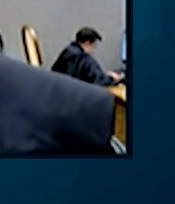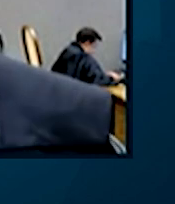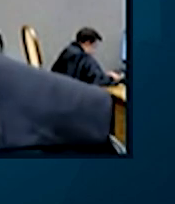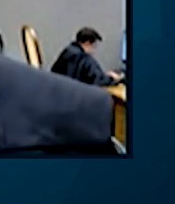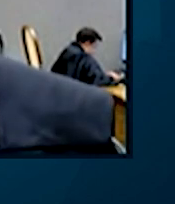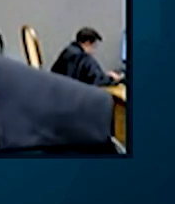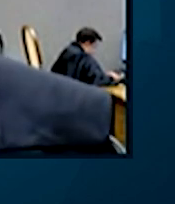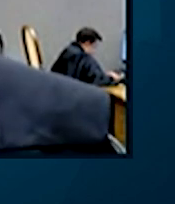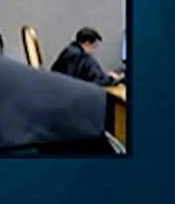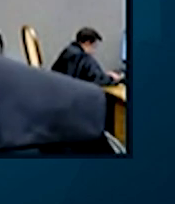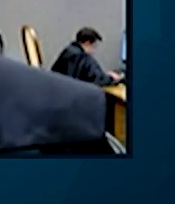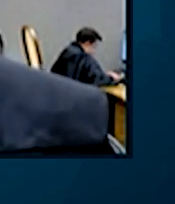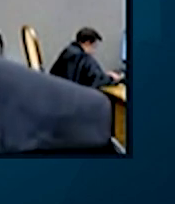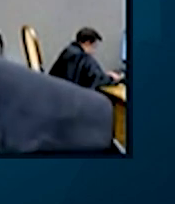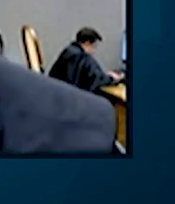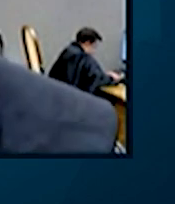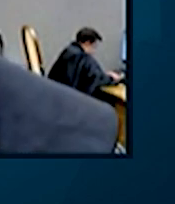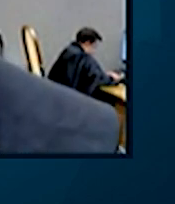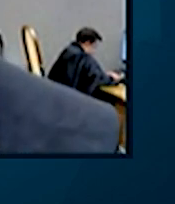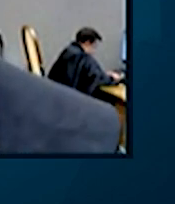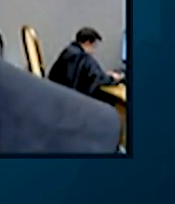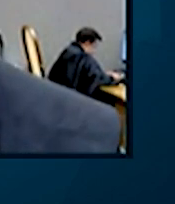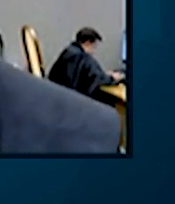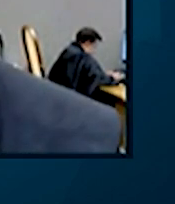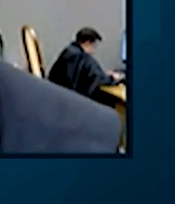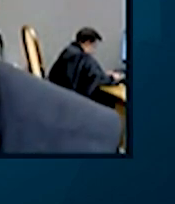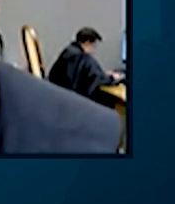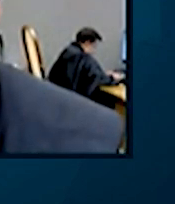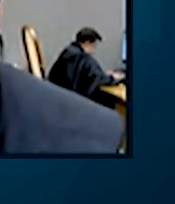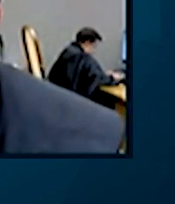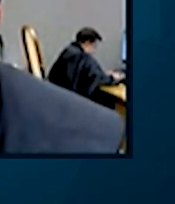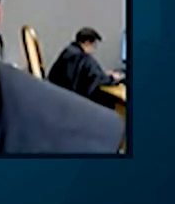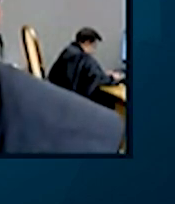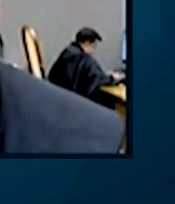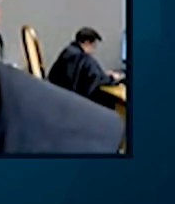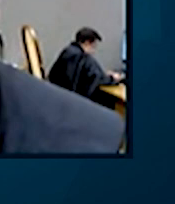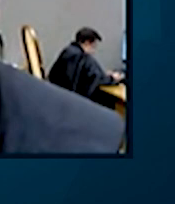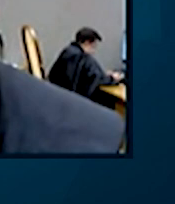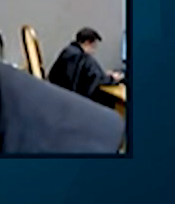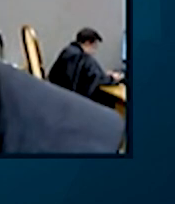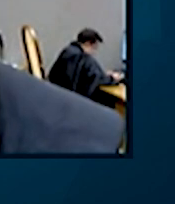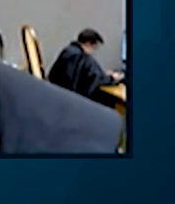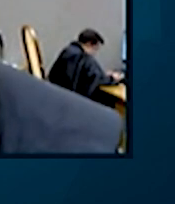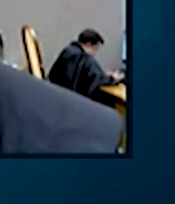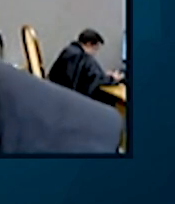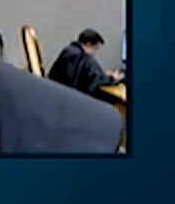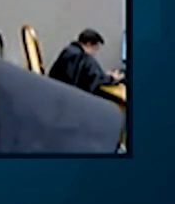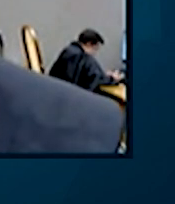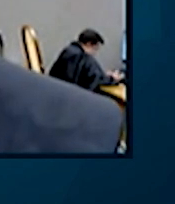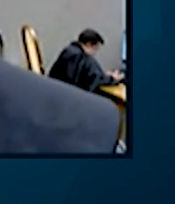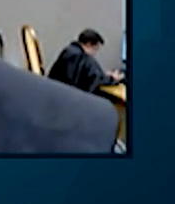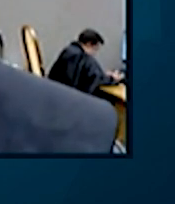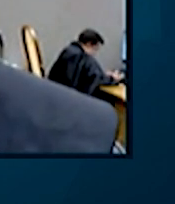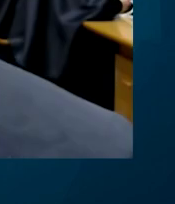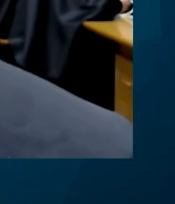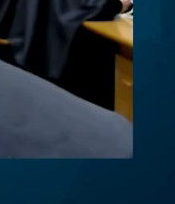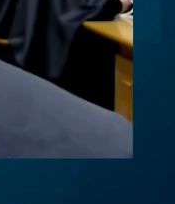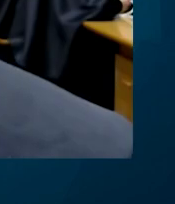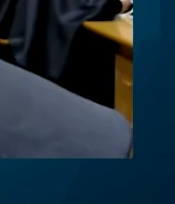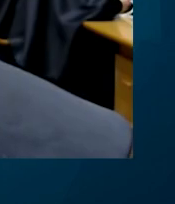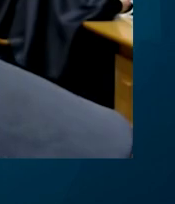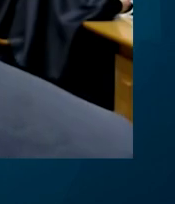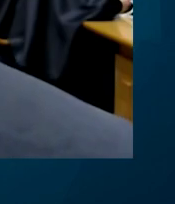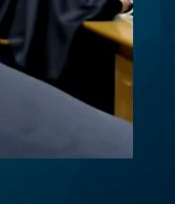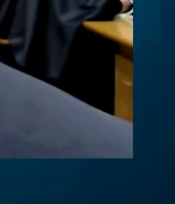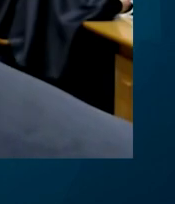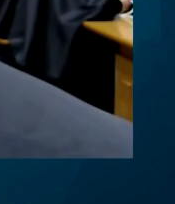disse ter visto o réu com bota ortopédica na véspera do assalto o que contrasta com a narrativa da vítima de que o